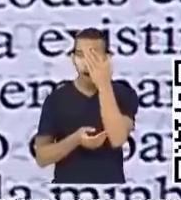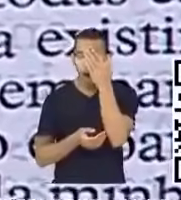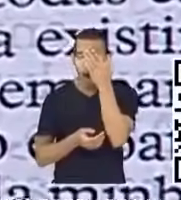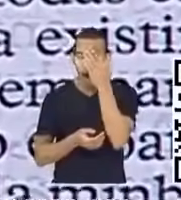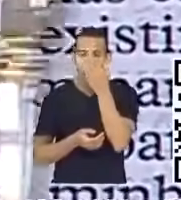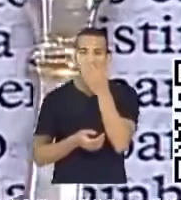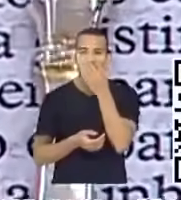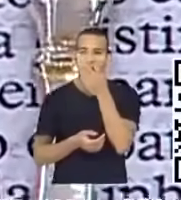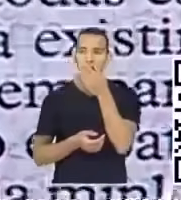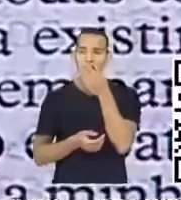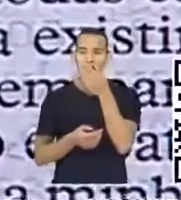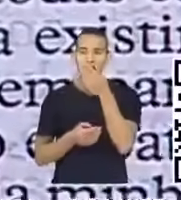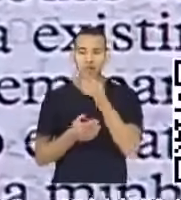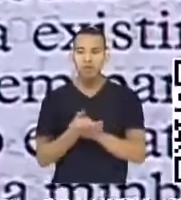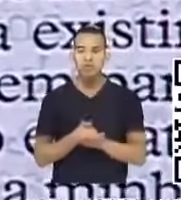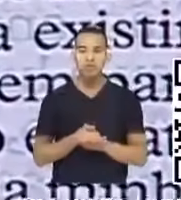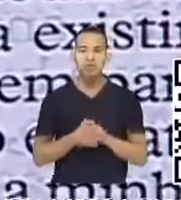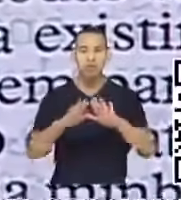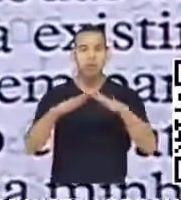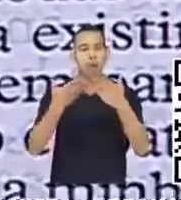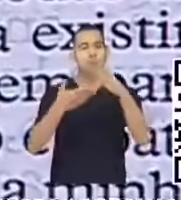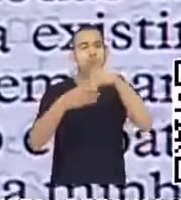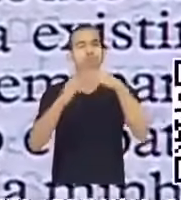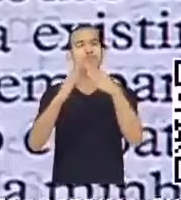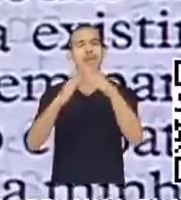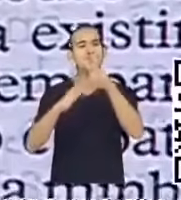o que casa me edificareis voz